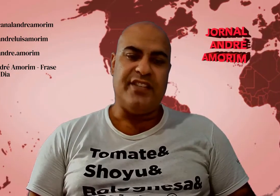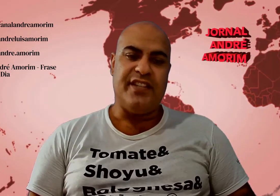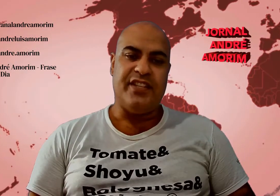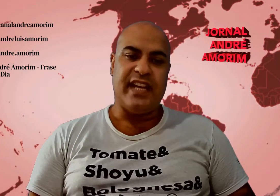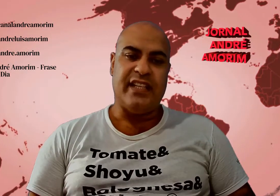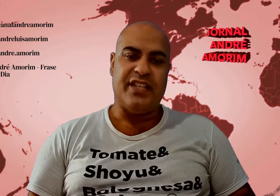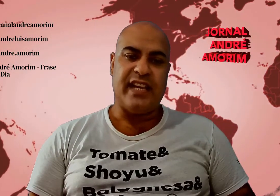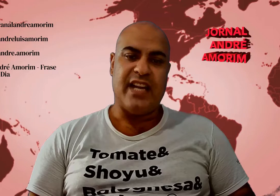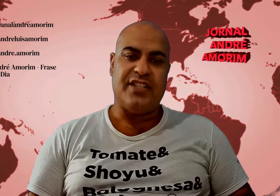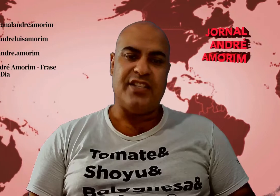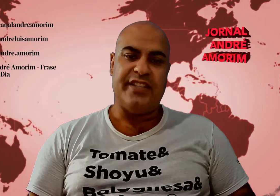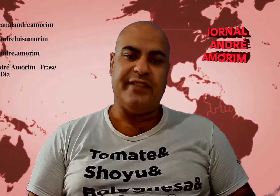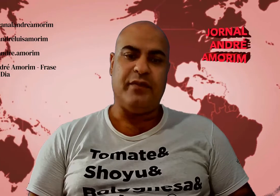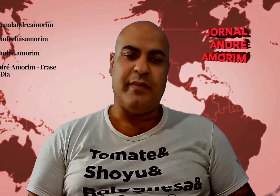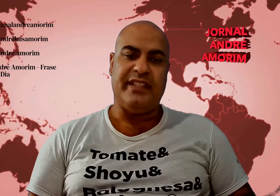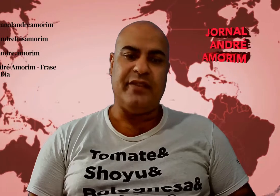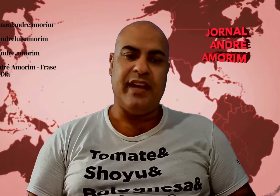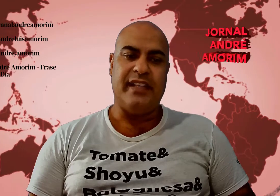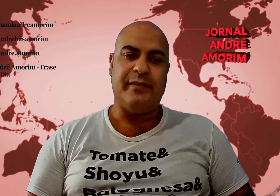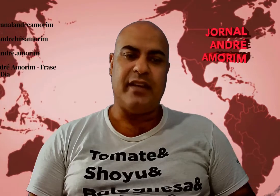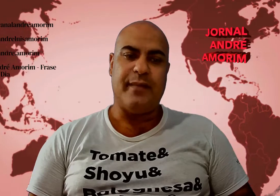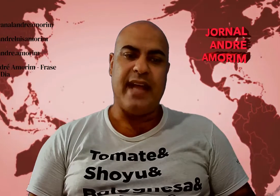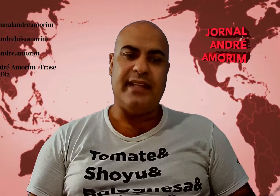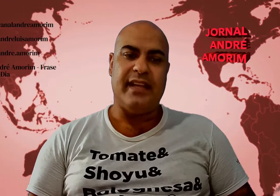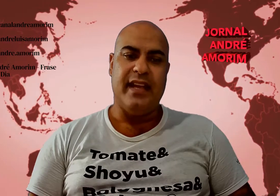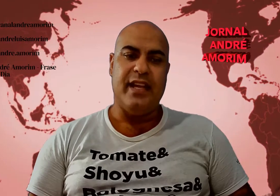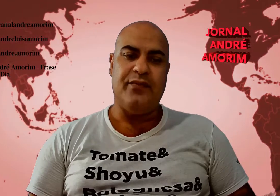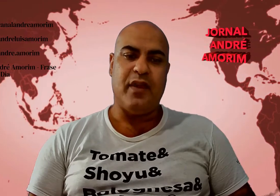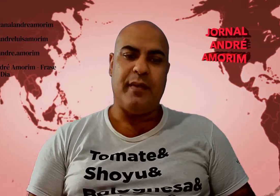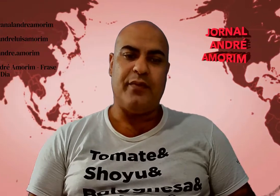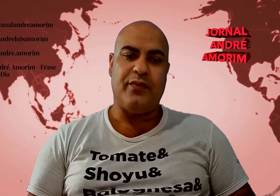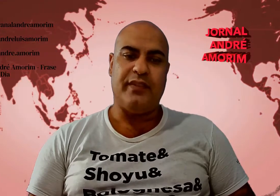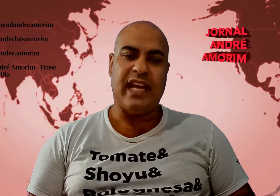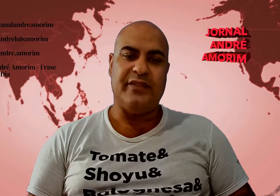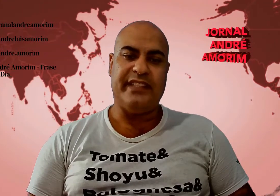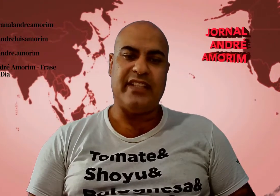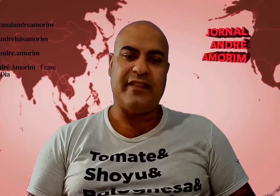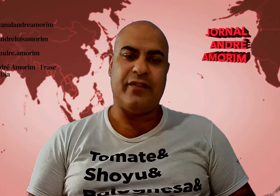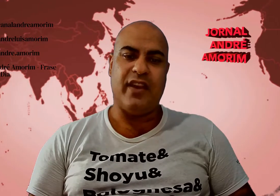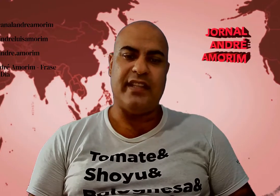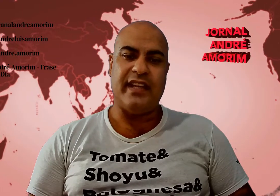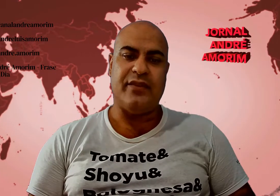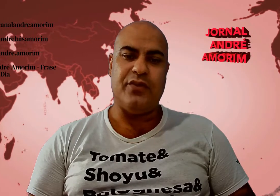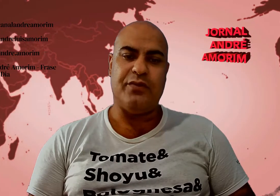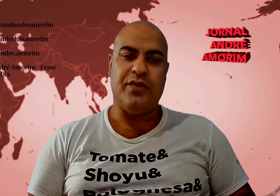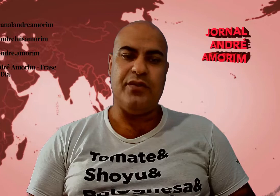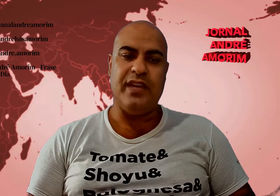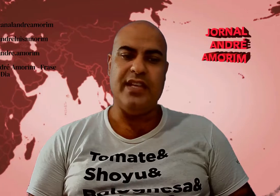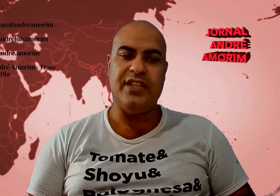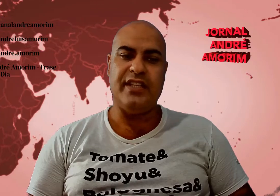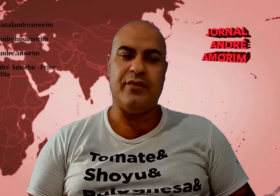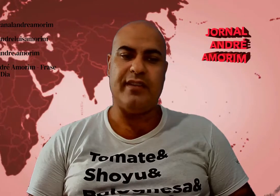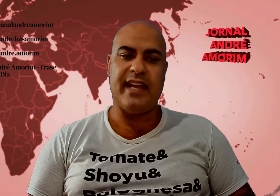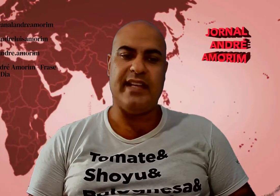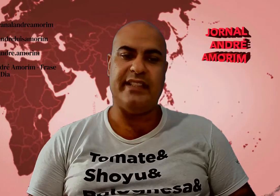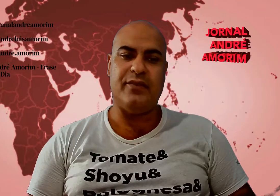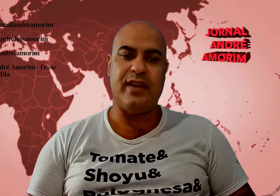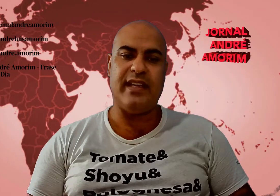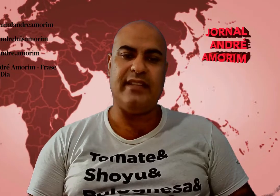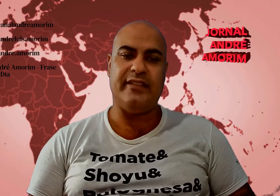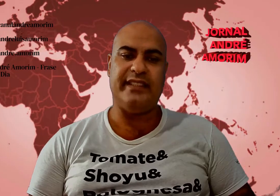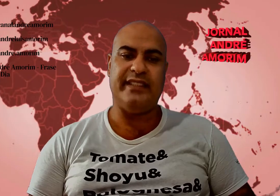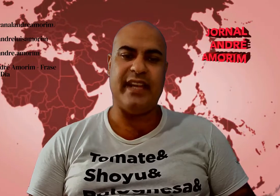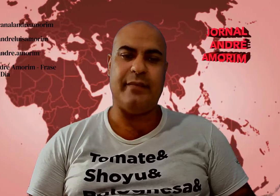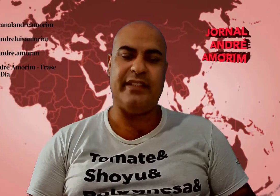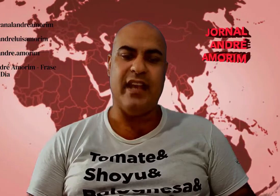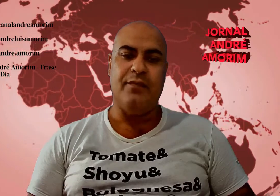do seu site dedicada à checagem de desinformação, a Smartmatic informa que foi fundada no estado da Flórida, em 2000, e rejeita qualquer ligação